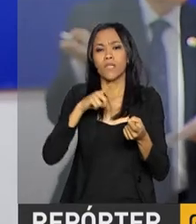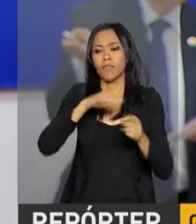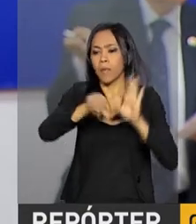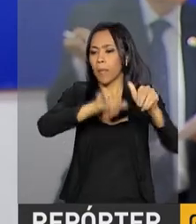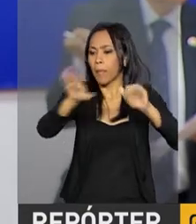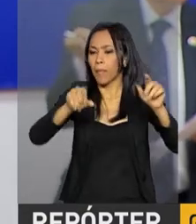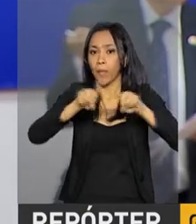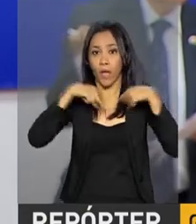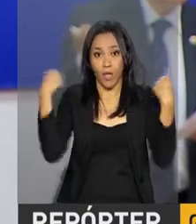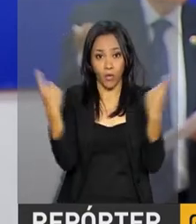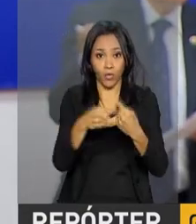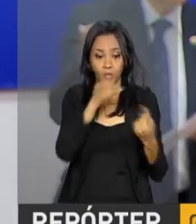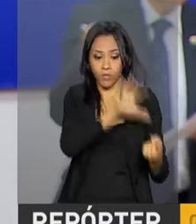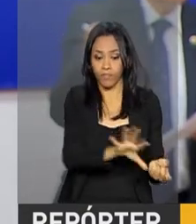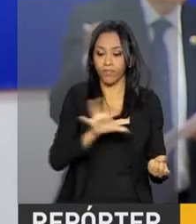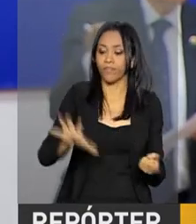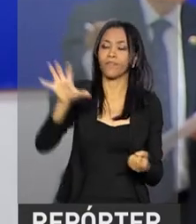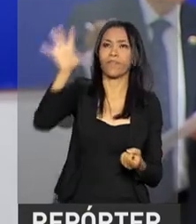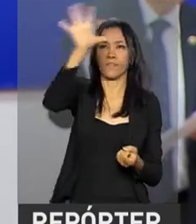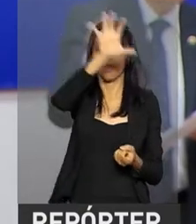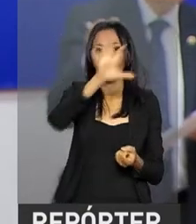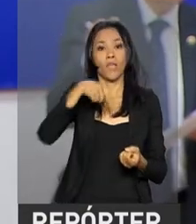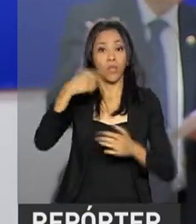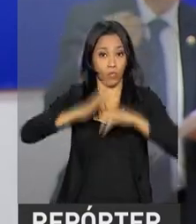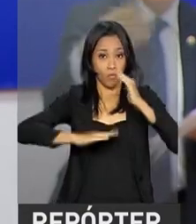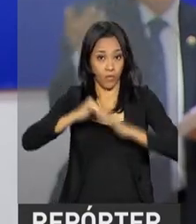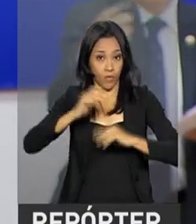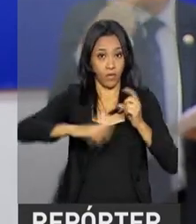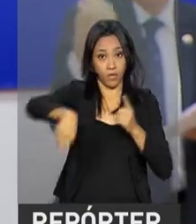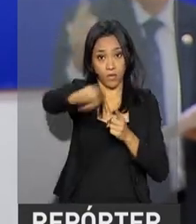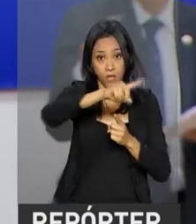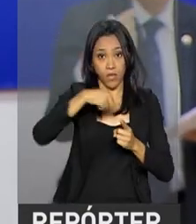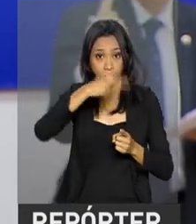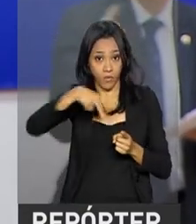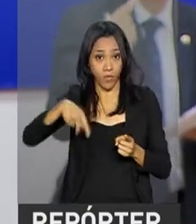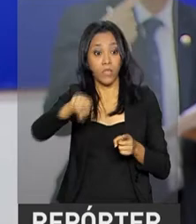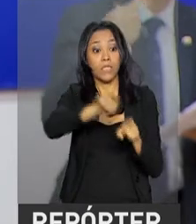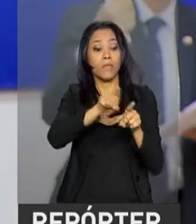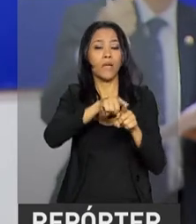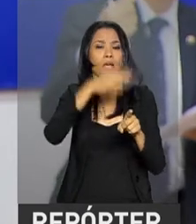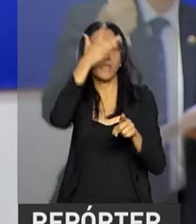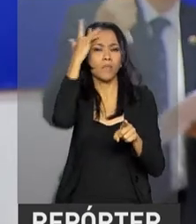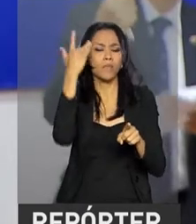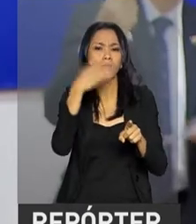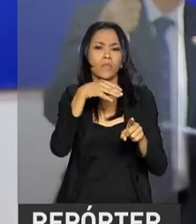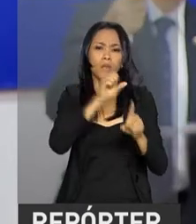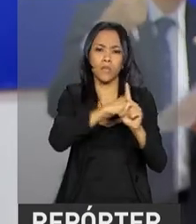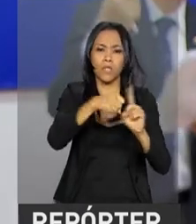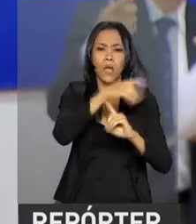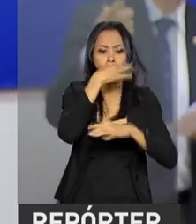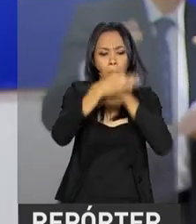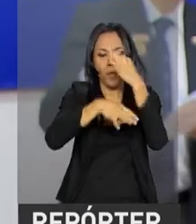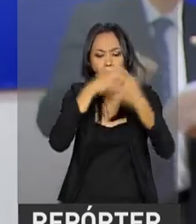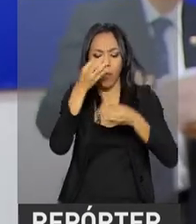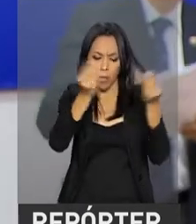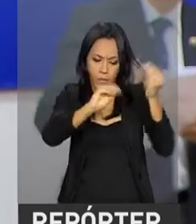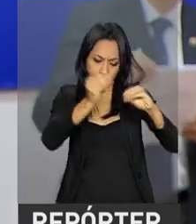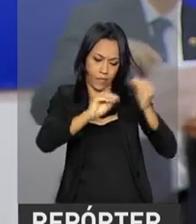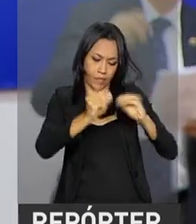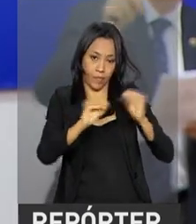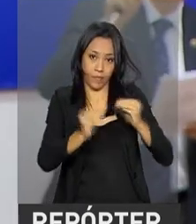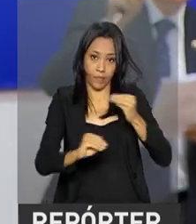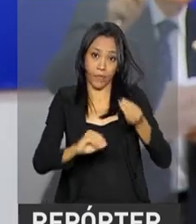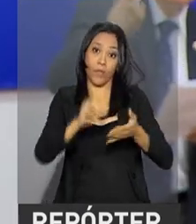públicas regionais, em que os profissionais e a população opinaram e sugeriram mudanças no documento.